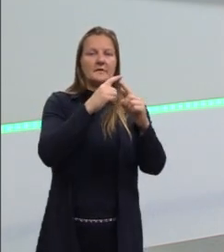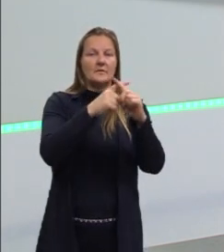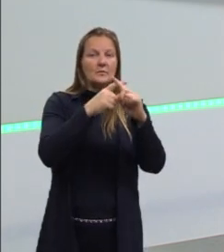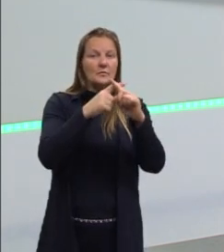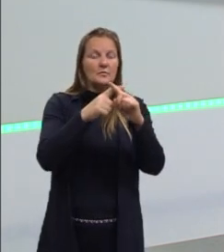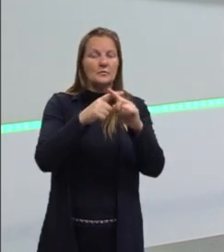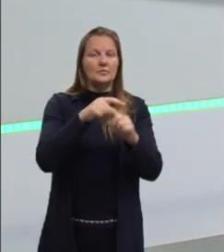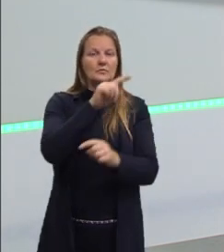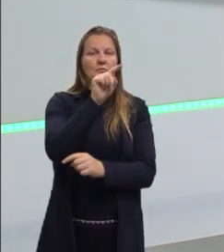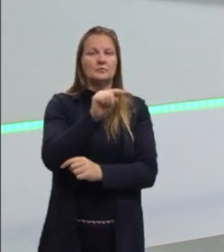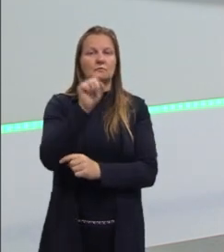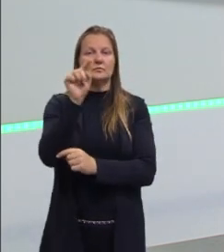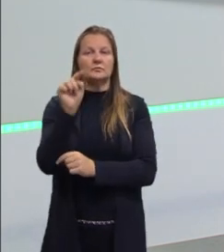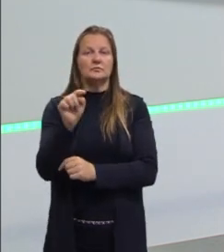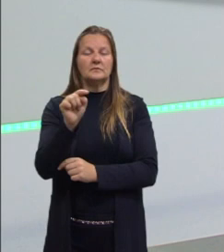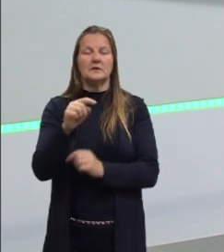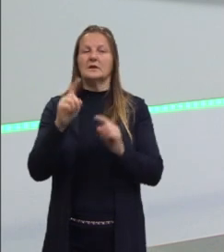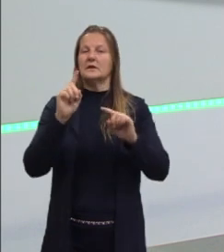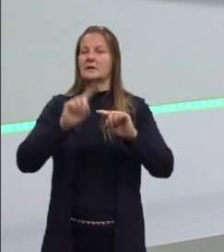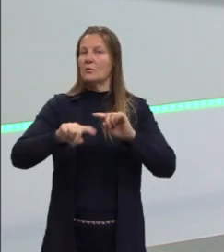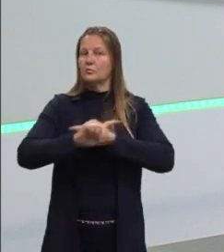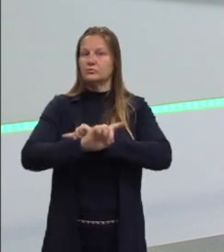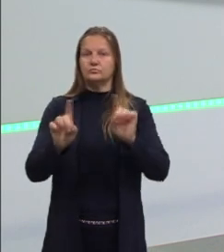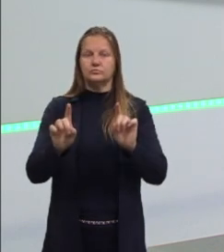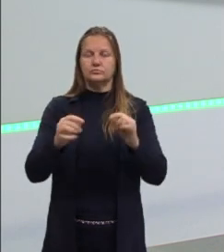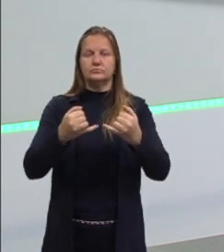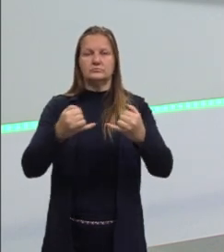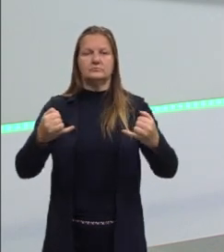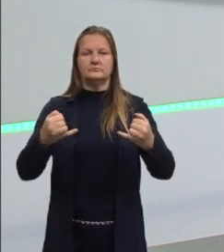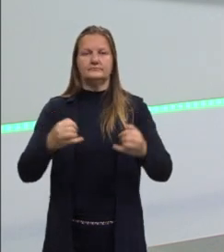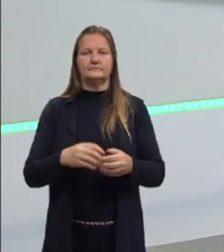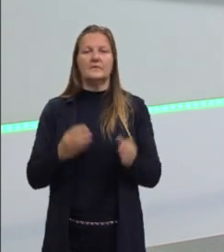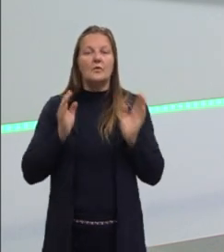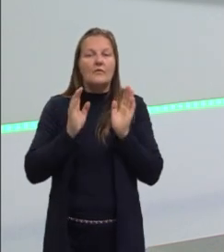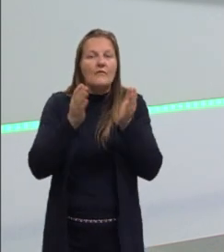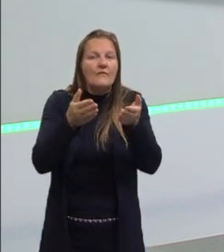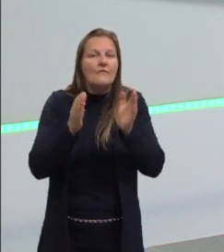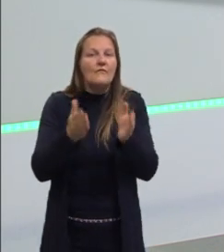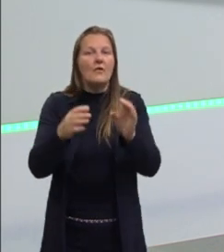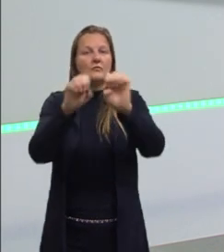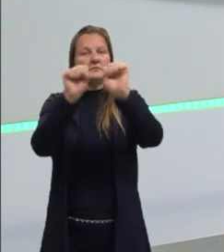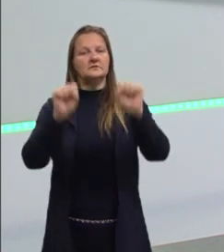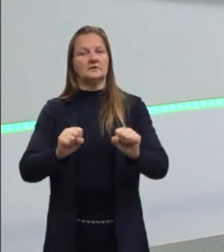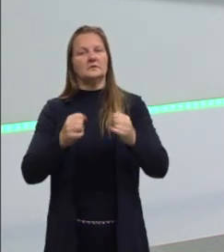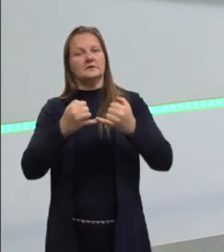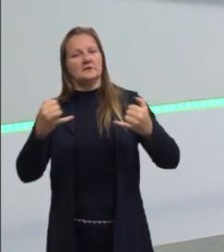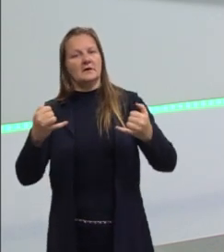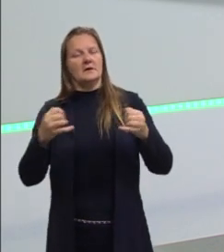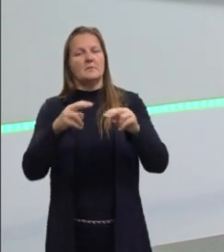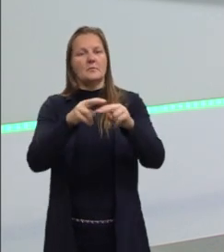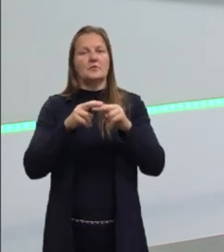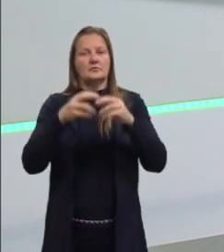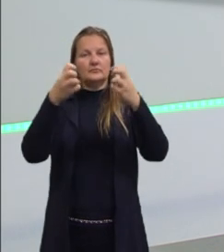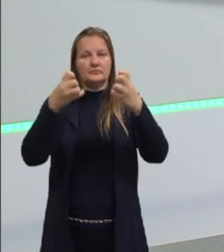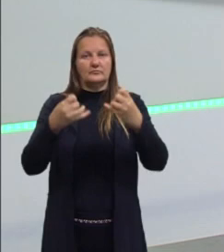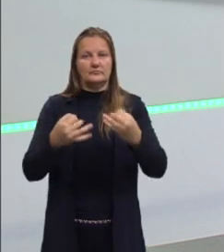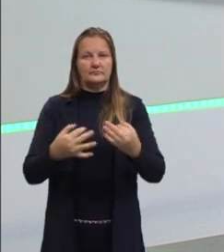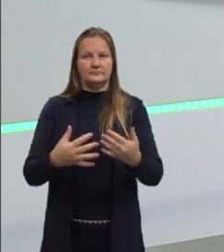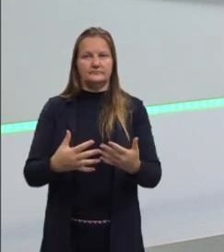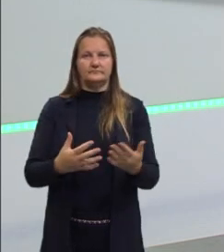não é uma equação linear e o nosso foco aqui são sistemas né